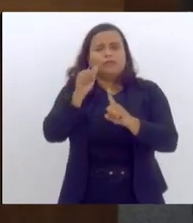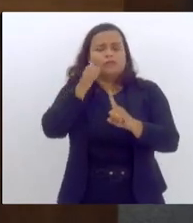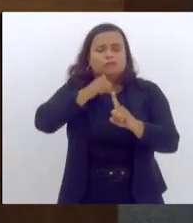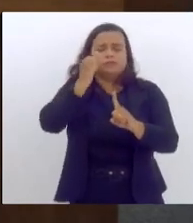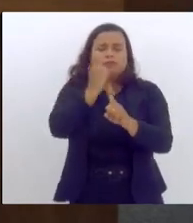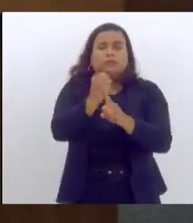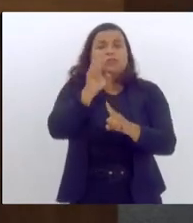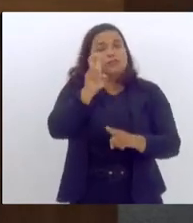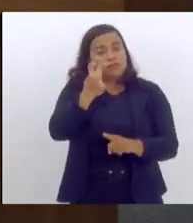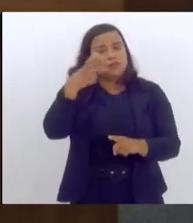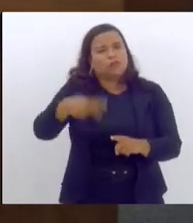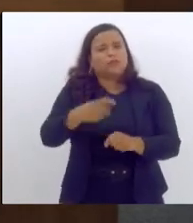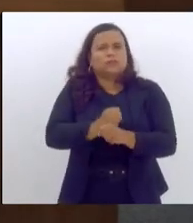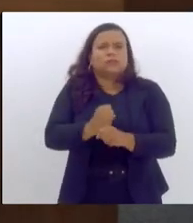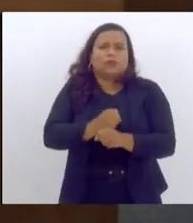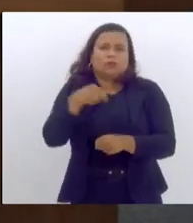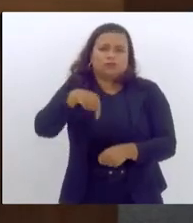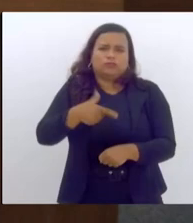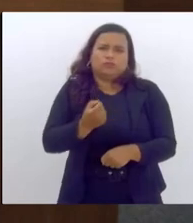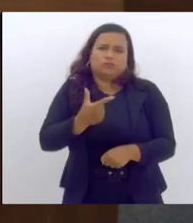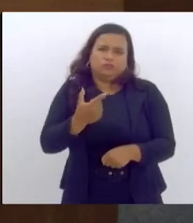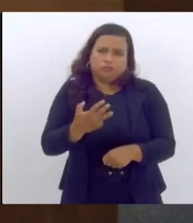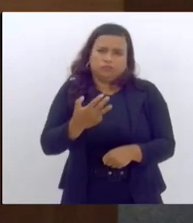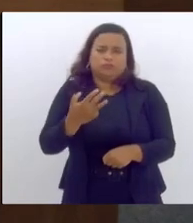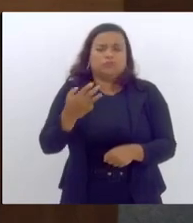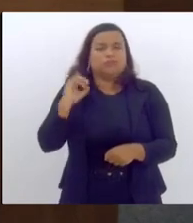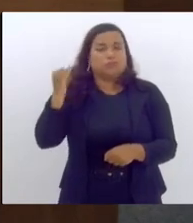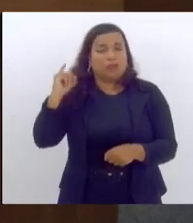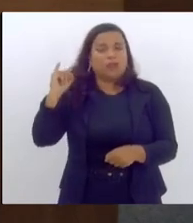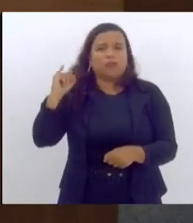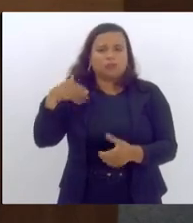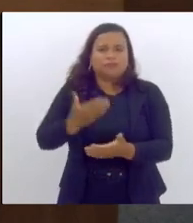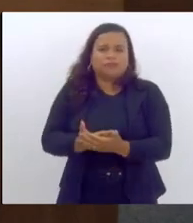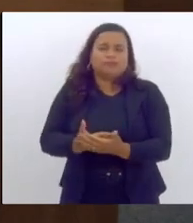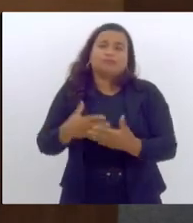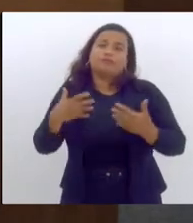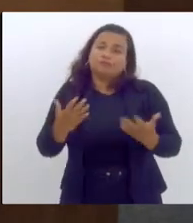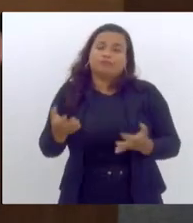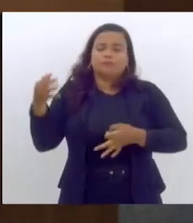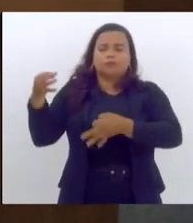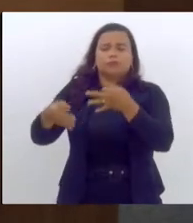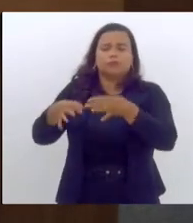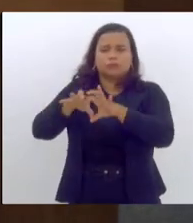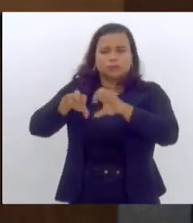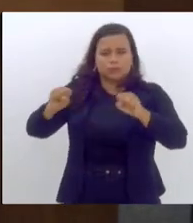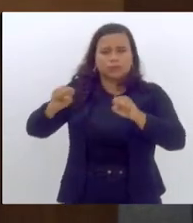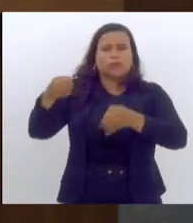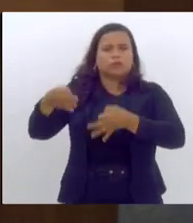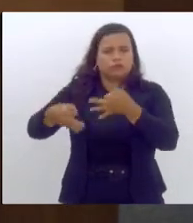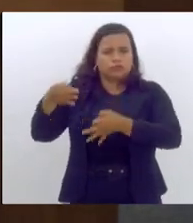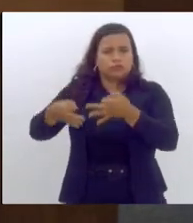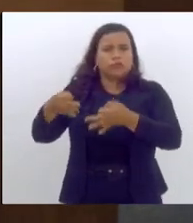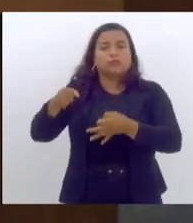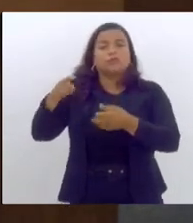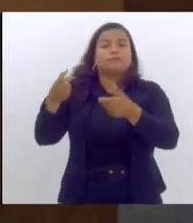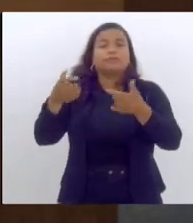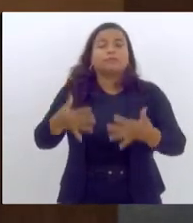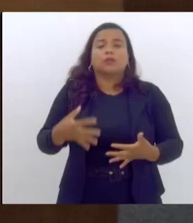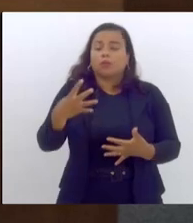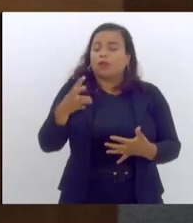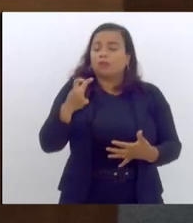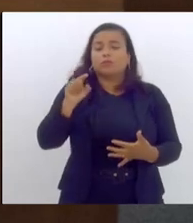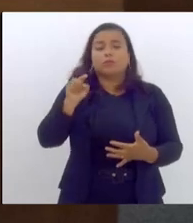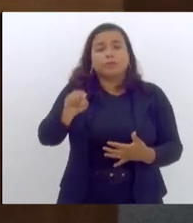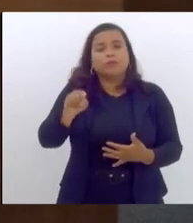feminicídio. O tribunal, né, o Tribunal de Justiça, do total aí dos 45 mil processos, a gente